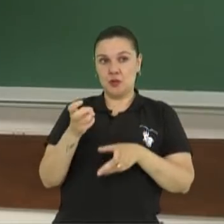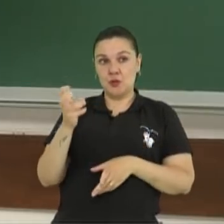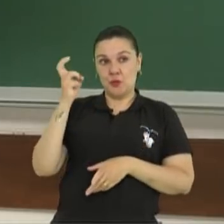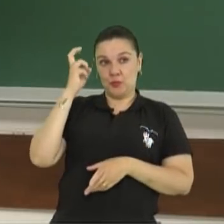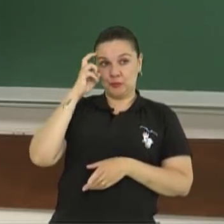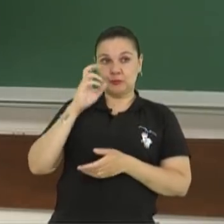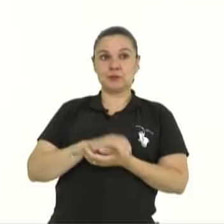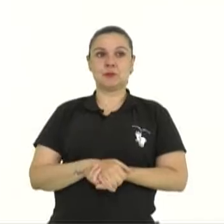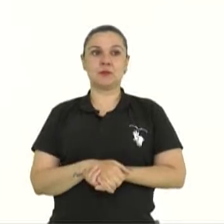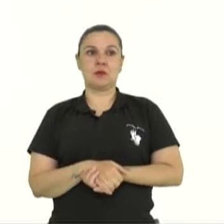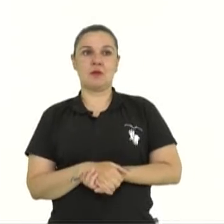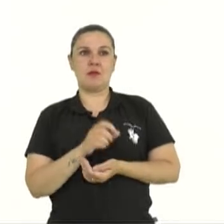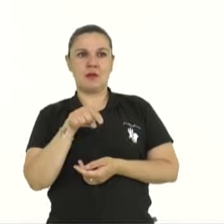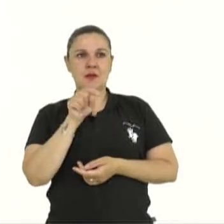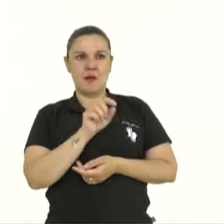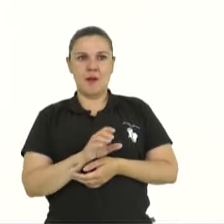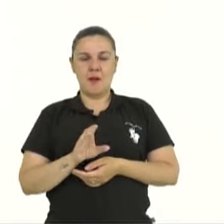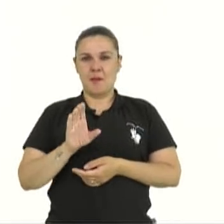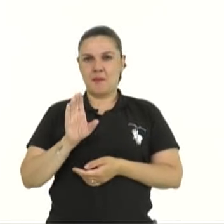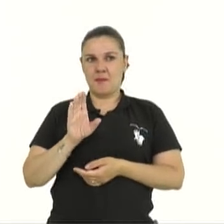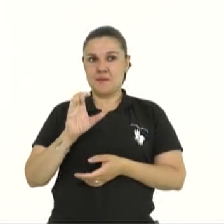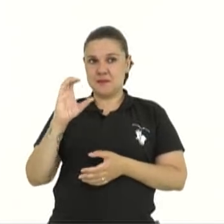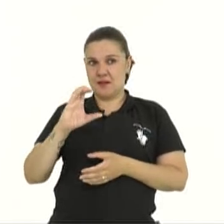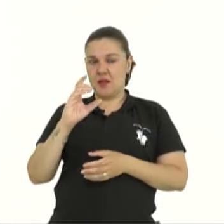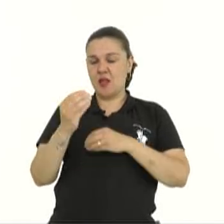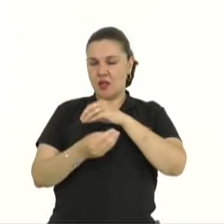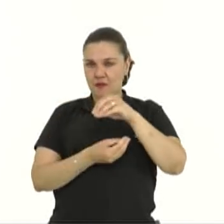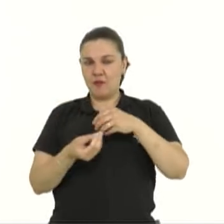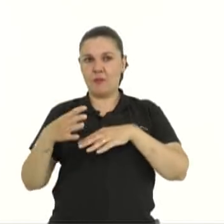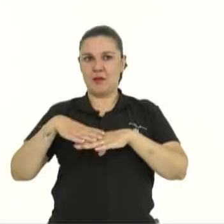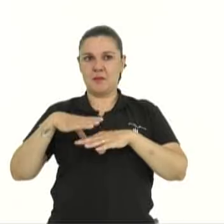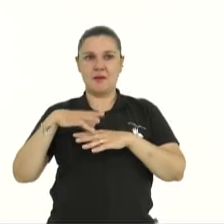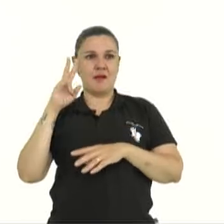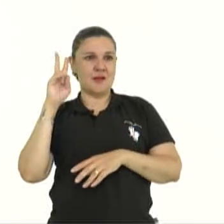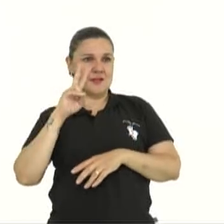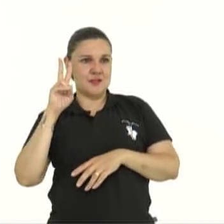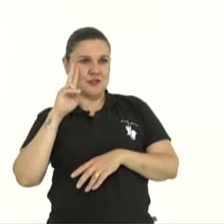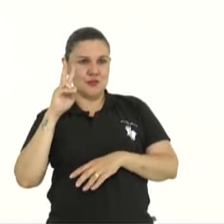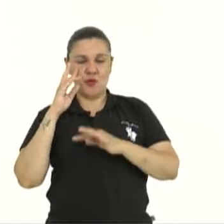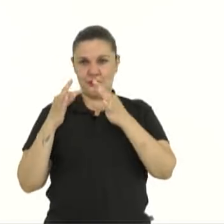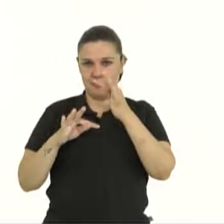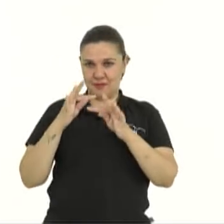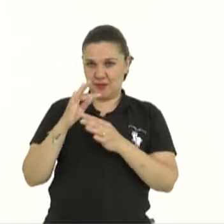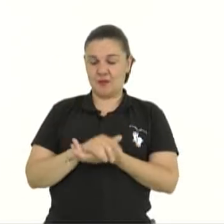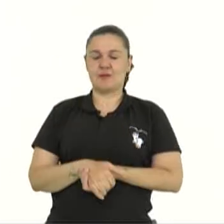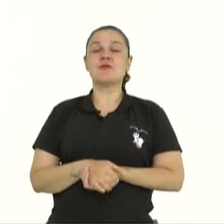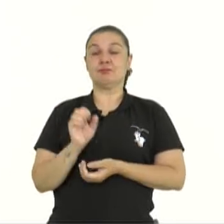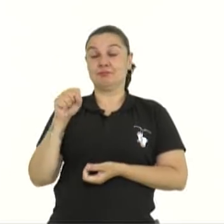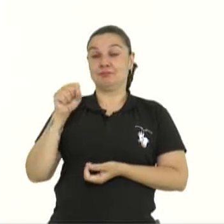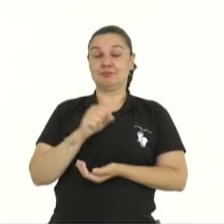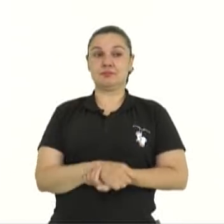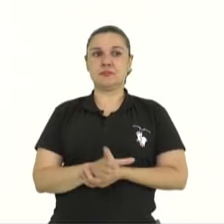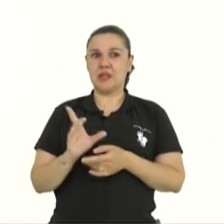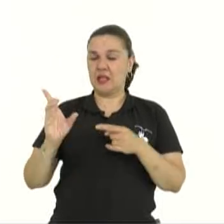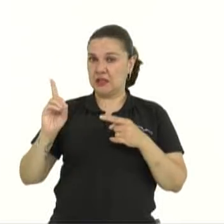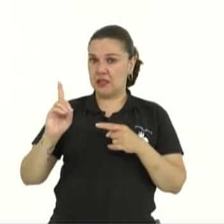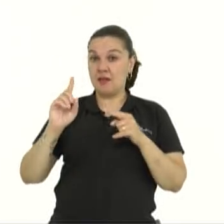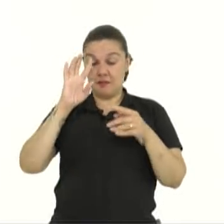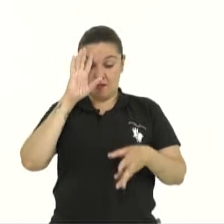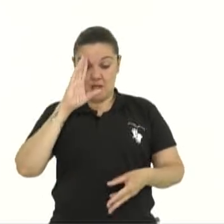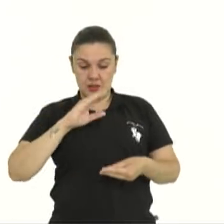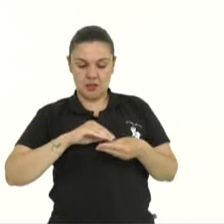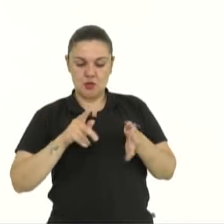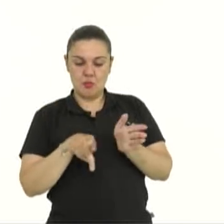Correto. Envolve matemática, história e tecnologia? Sim, para a produção dos mapas envolve sim. D.